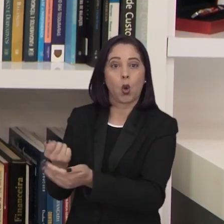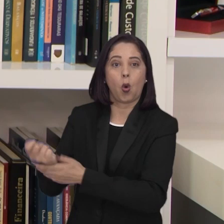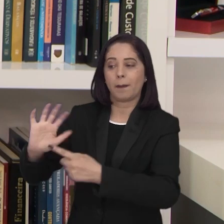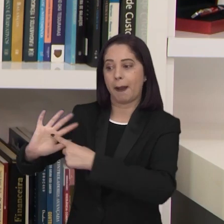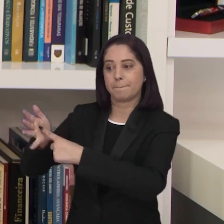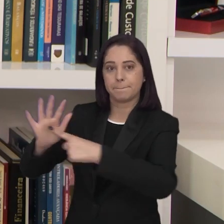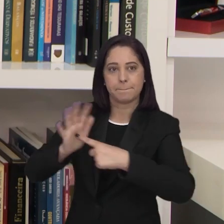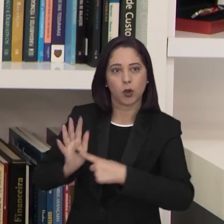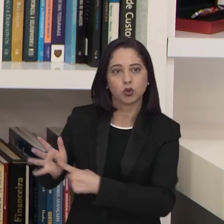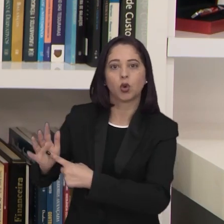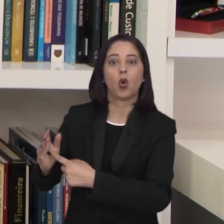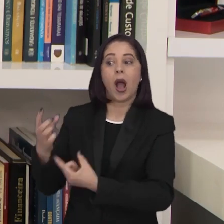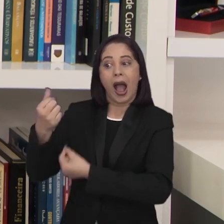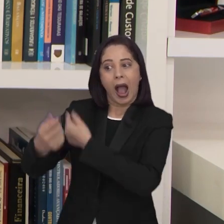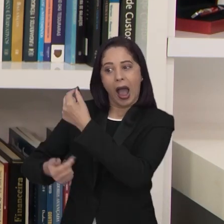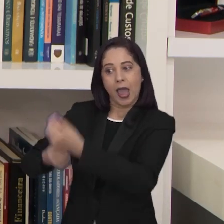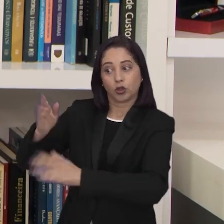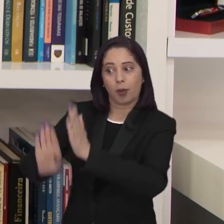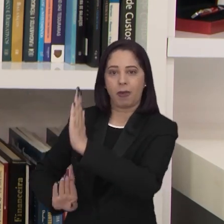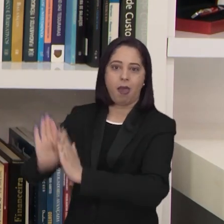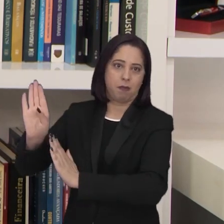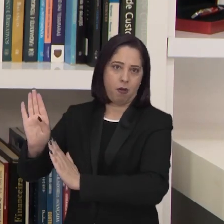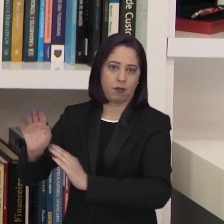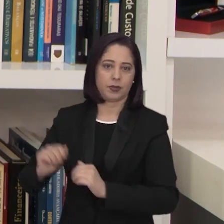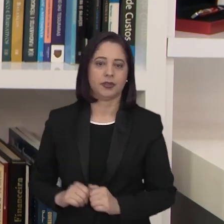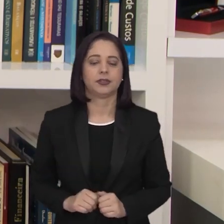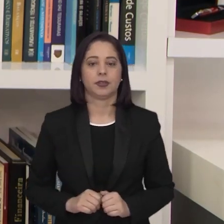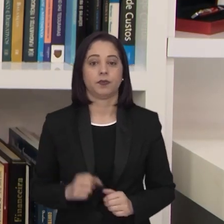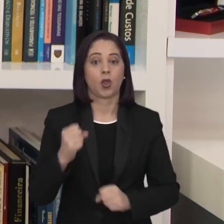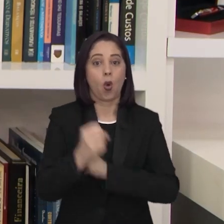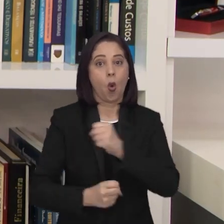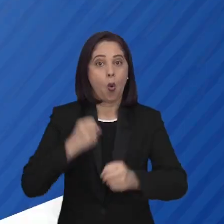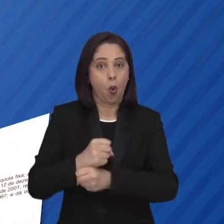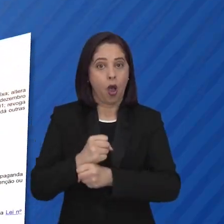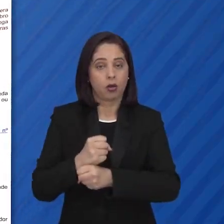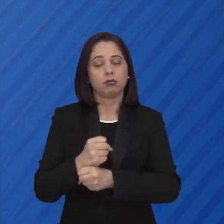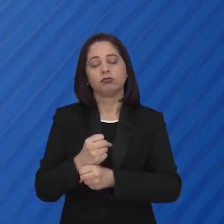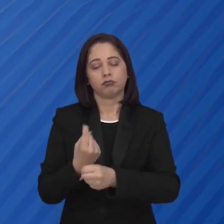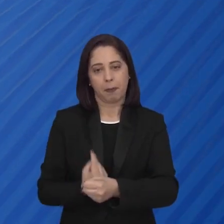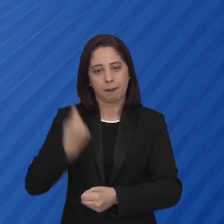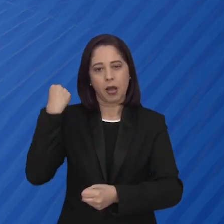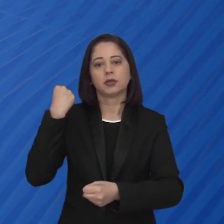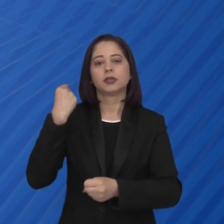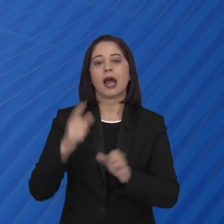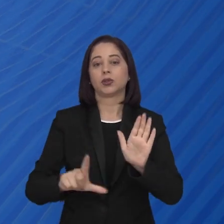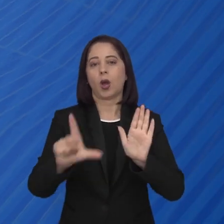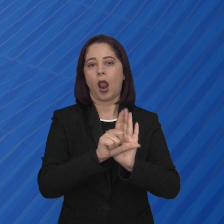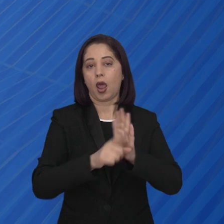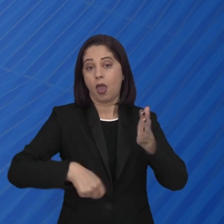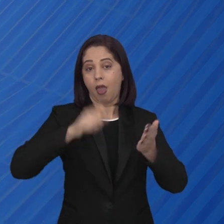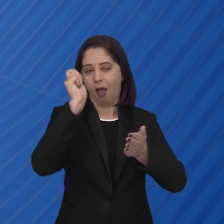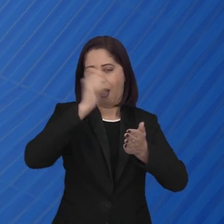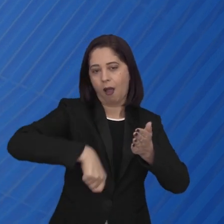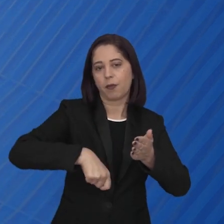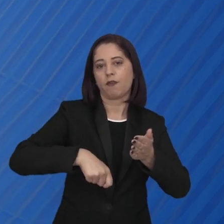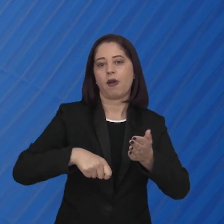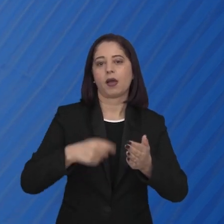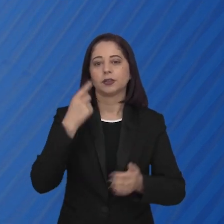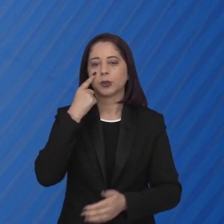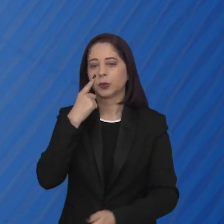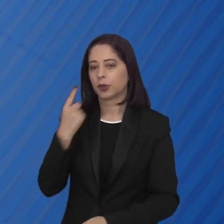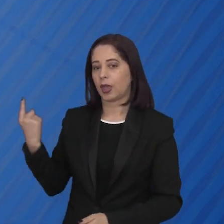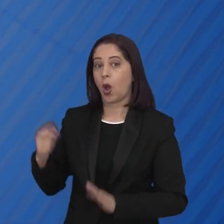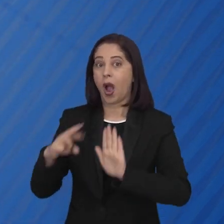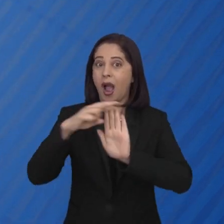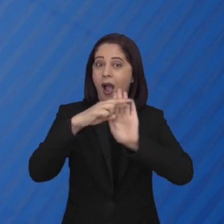pessoas, ela compra máquinas, equipamentos, ela movimenta a economia. No ano passado, foi sancionada a lei que regulamenta esse